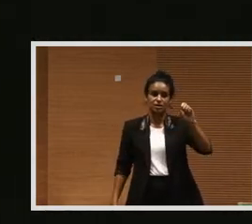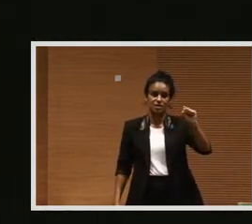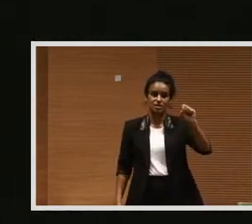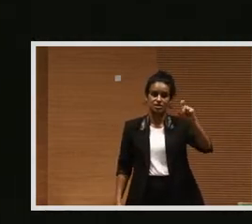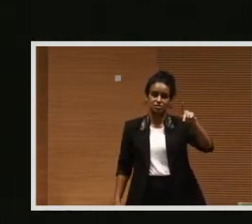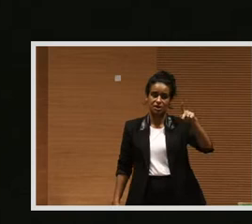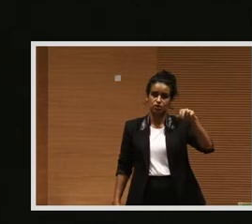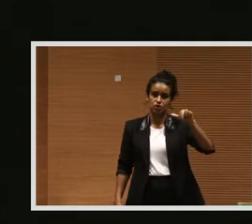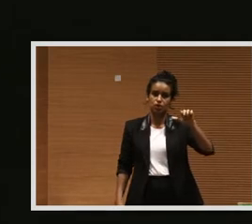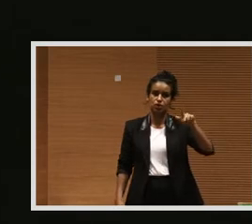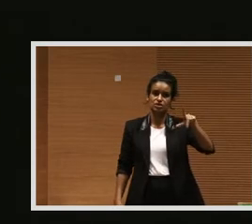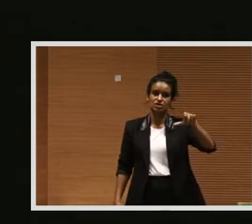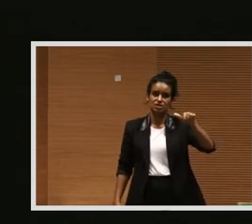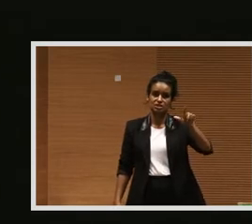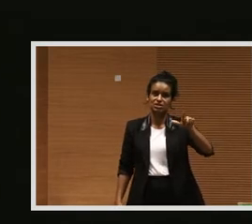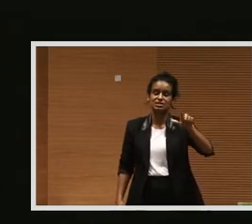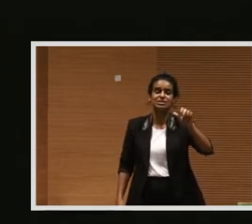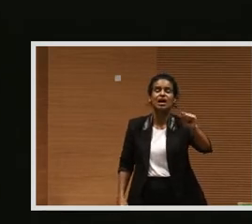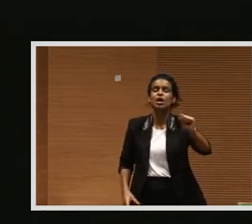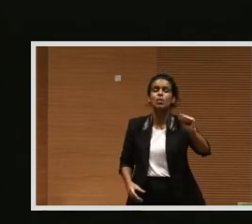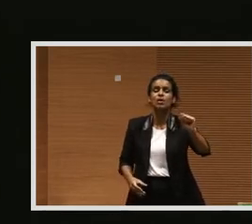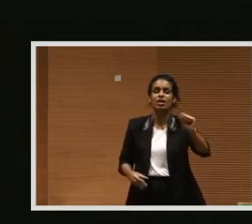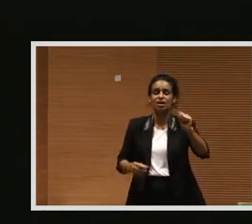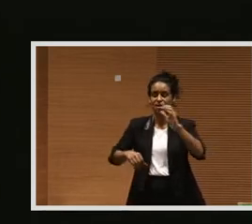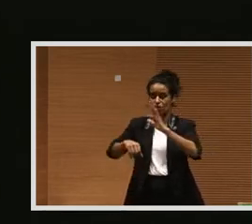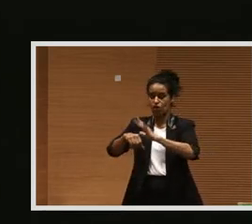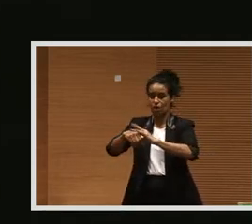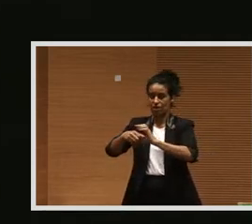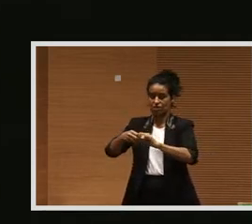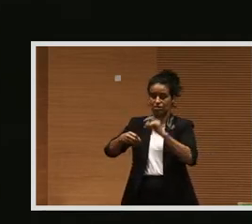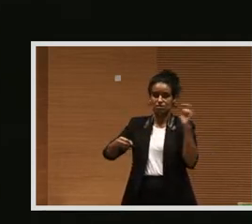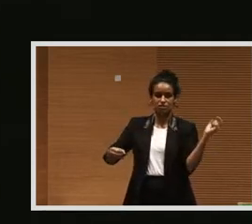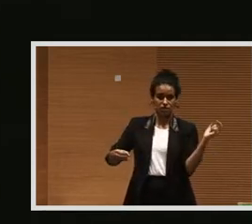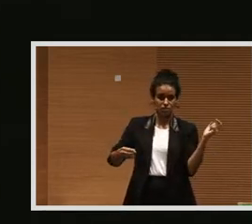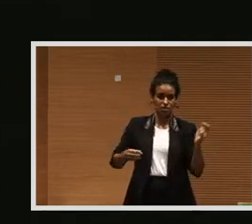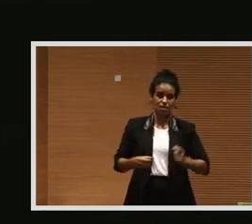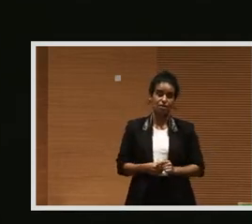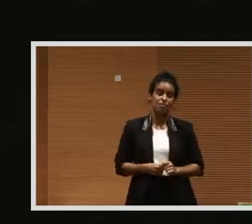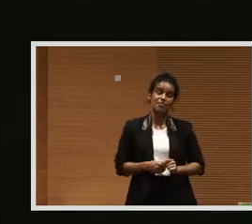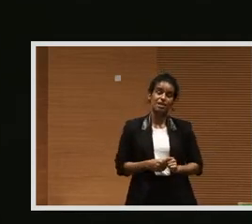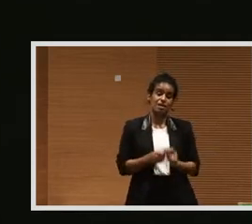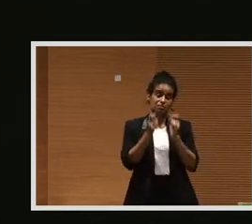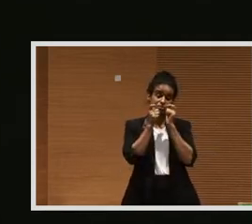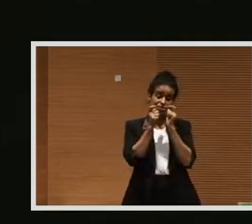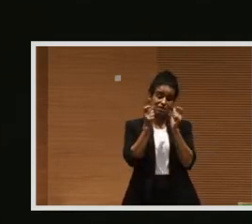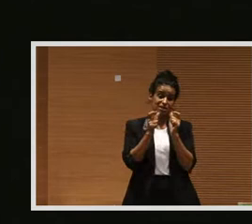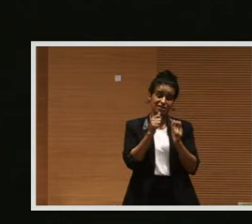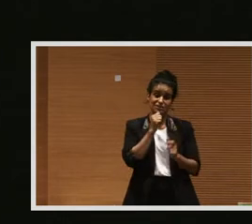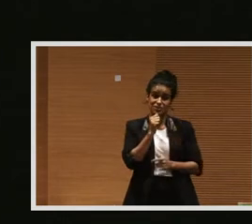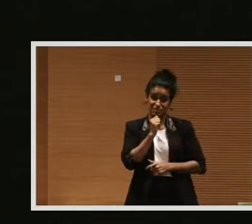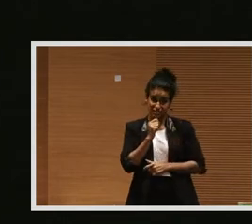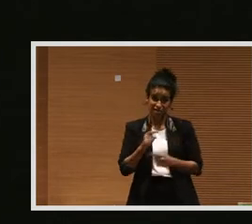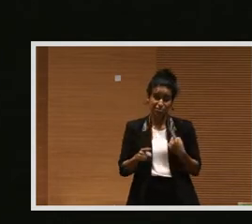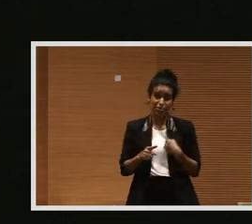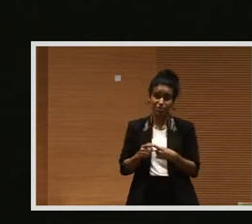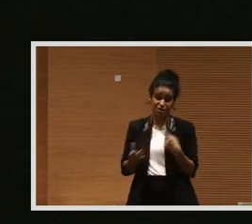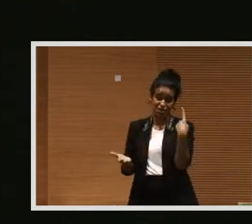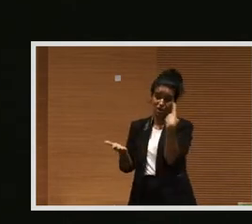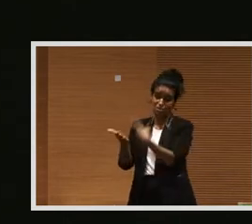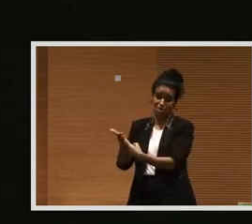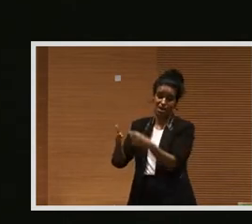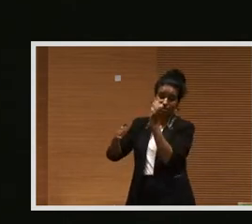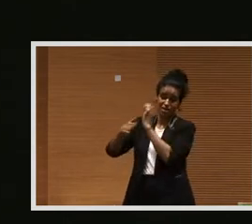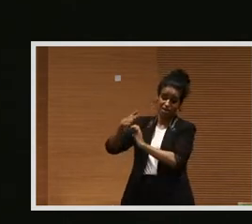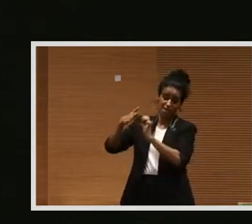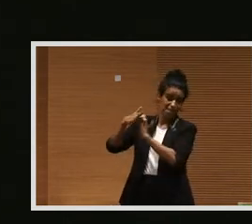interesse, declarando que eu não tenho conflito de interesses com a Novartis, nem com a Janssen, com nenhuma indústria, nem com